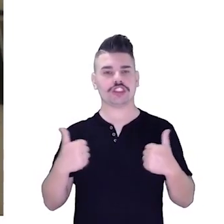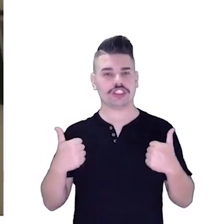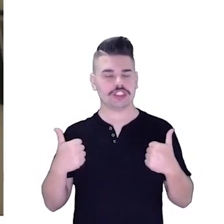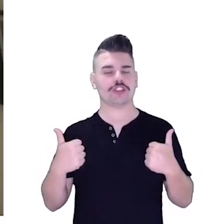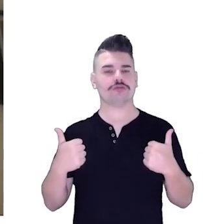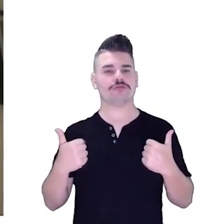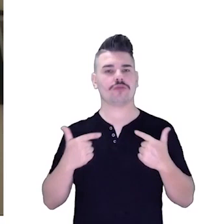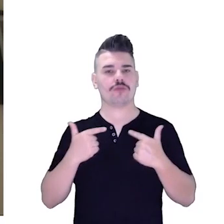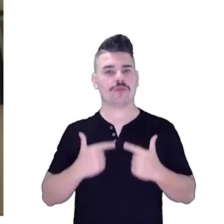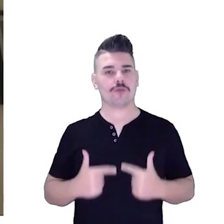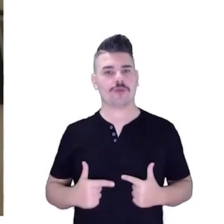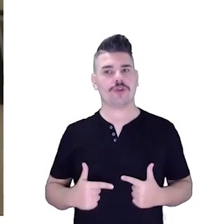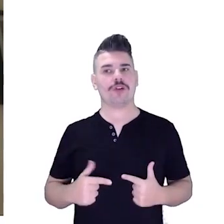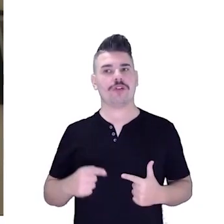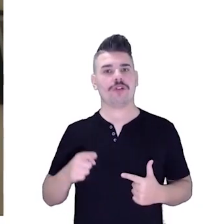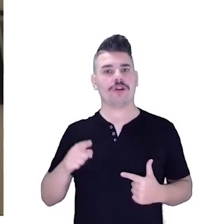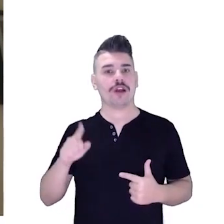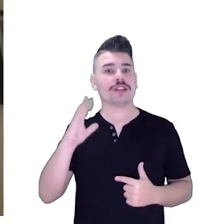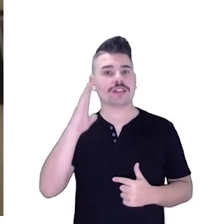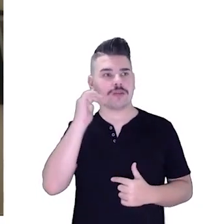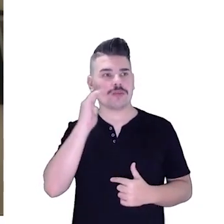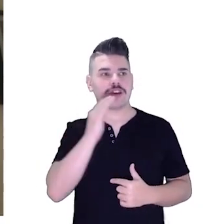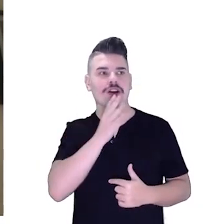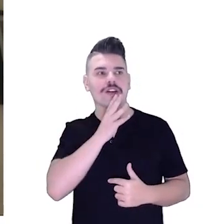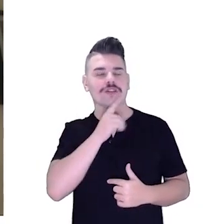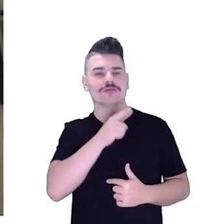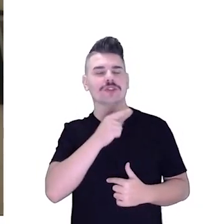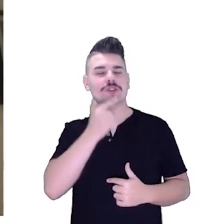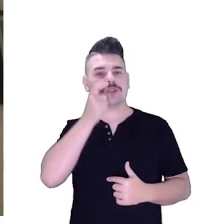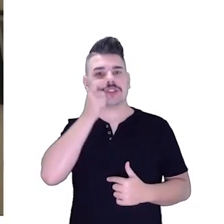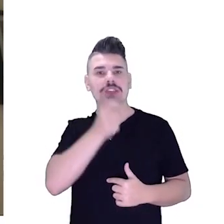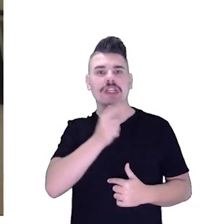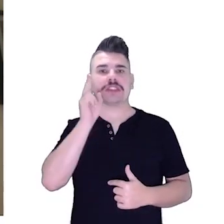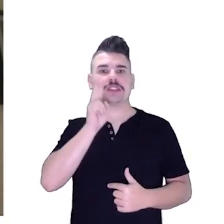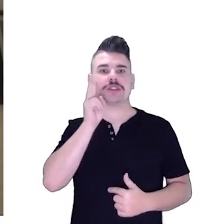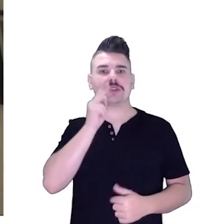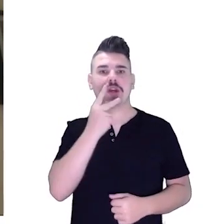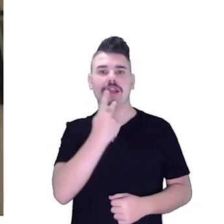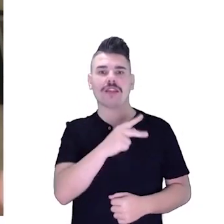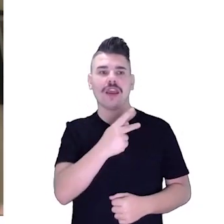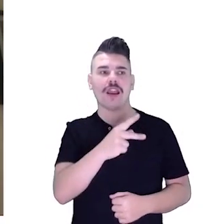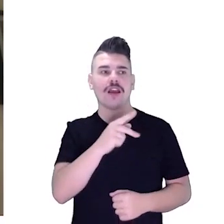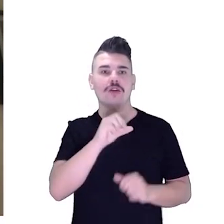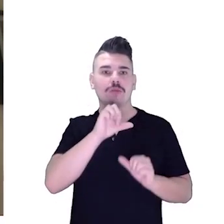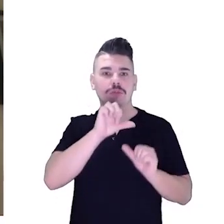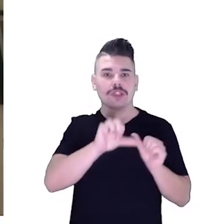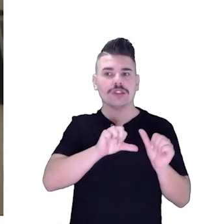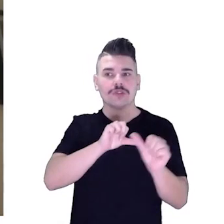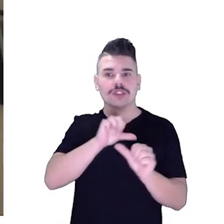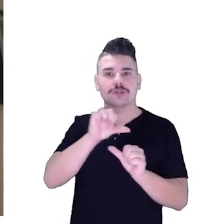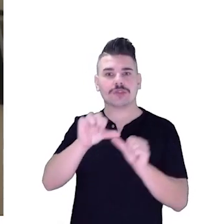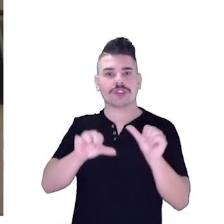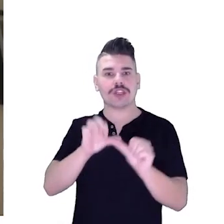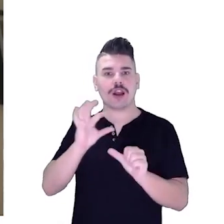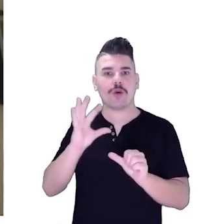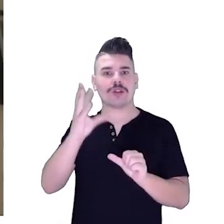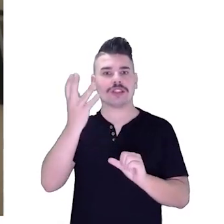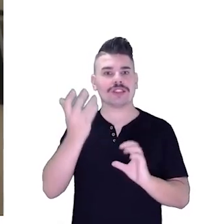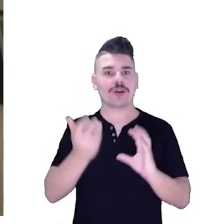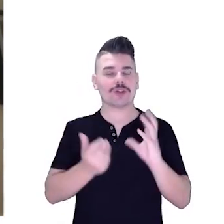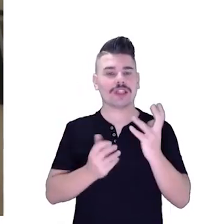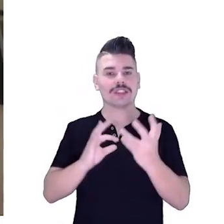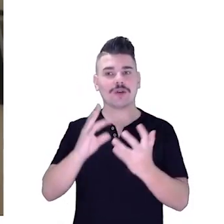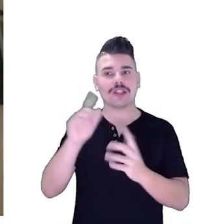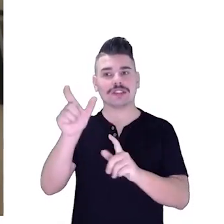ela sabia e achava muito interessante todas essas mudanças que estavam acontecendo na